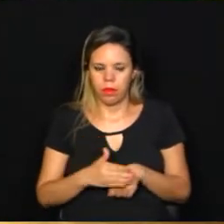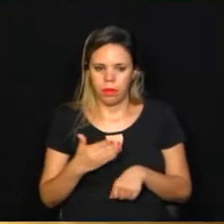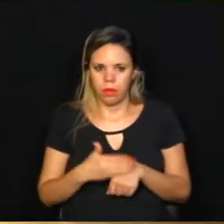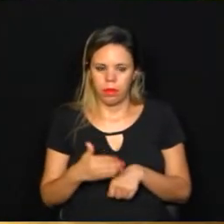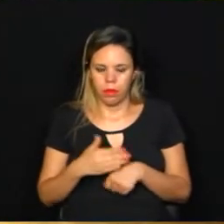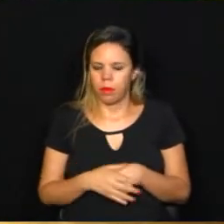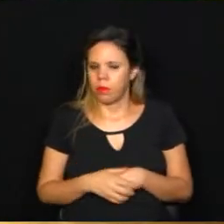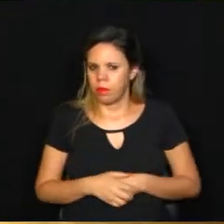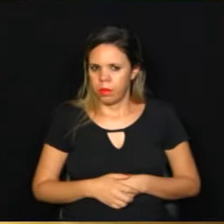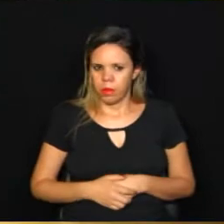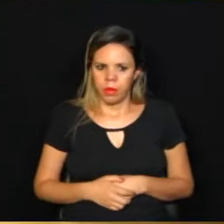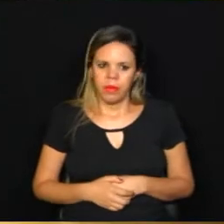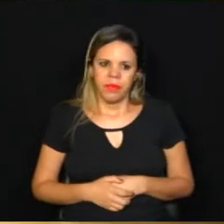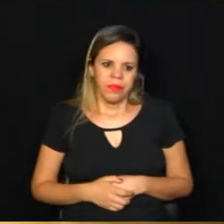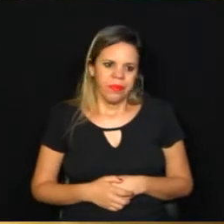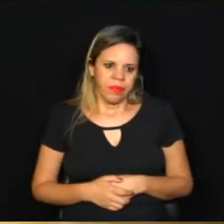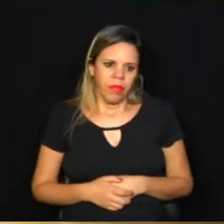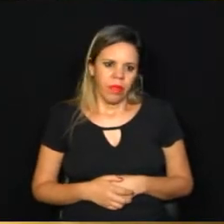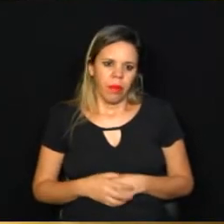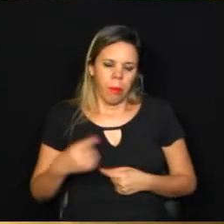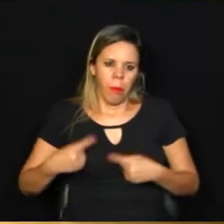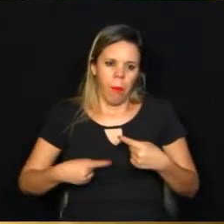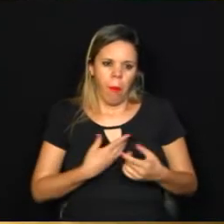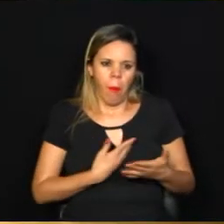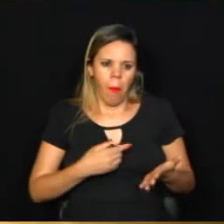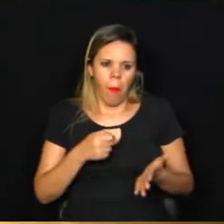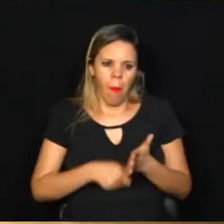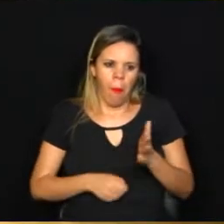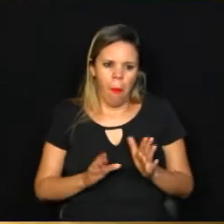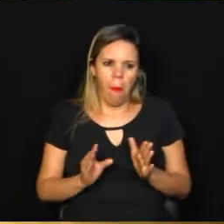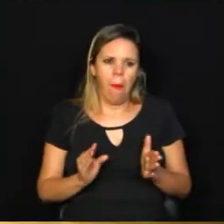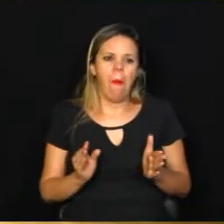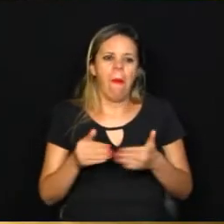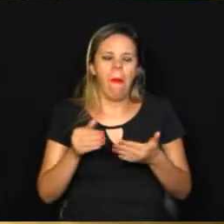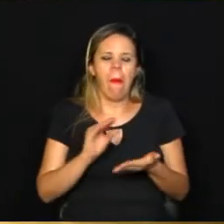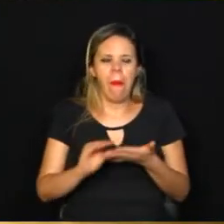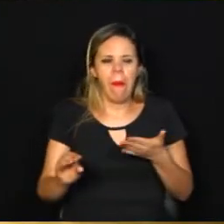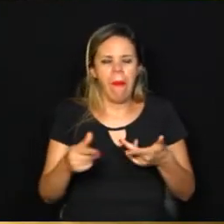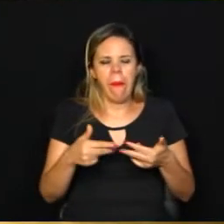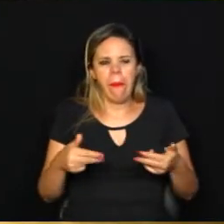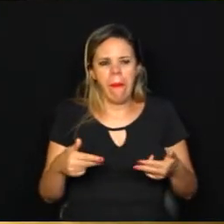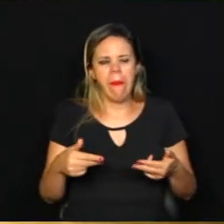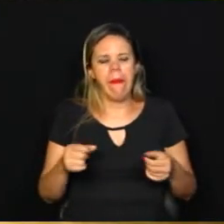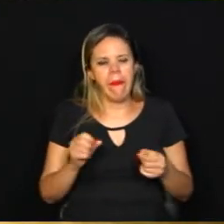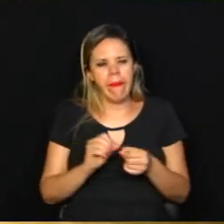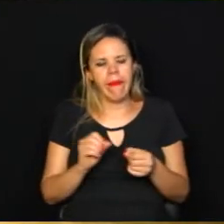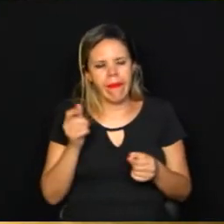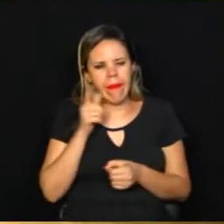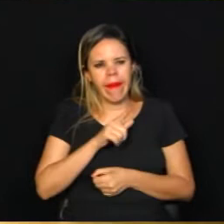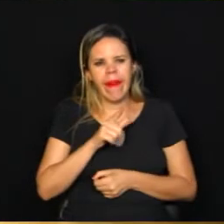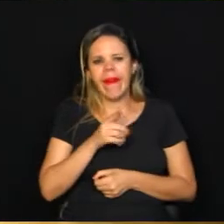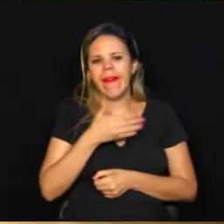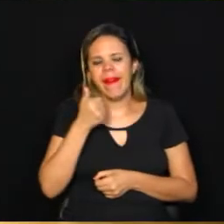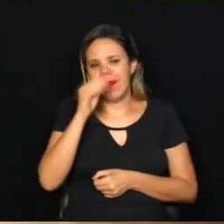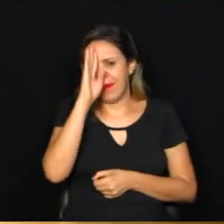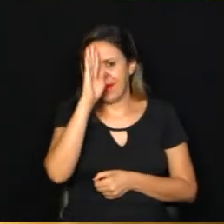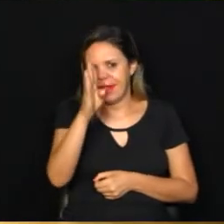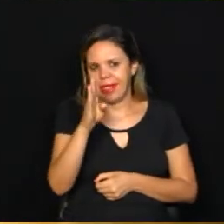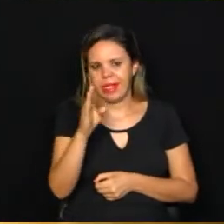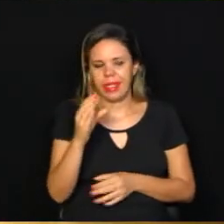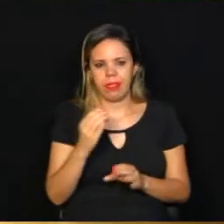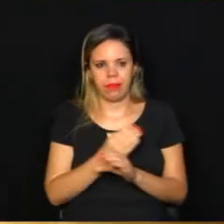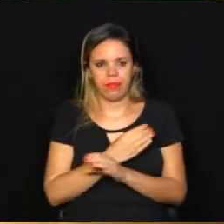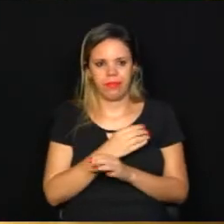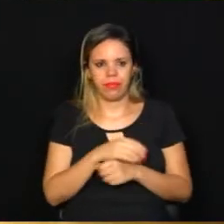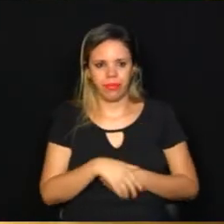papel, né, e que realmente políticas públicas, destinação privilegiada de recursos passem a ser prioridade